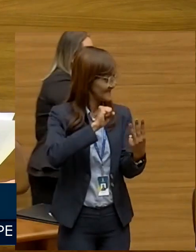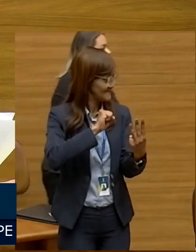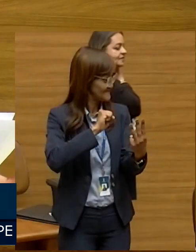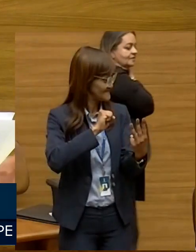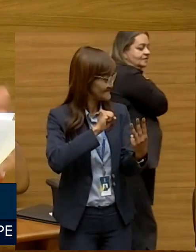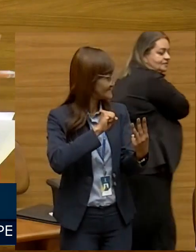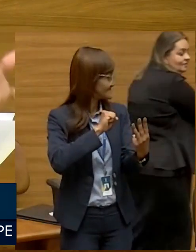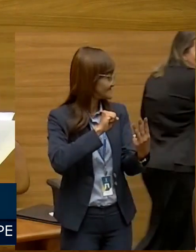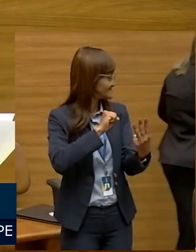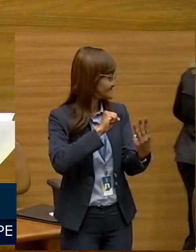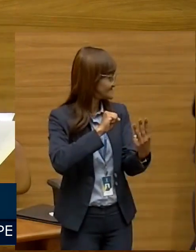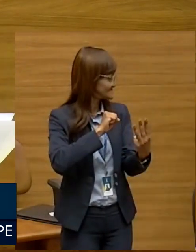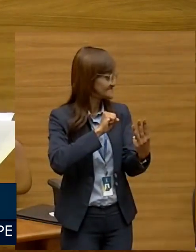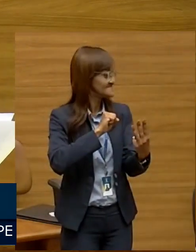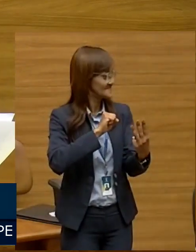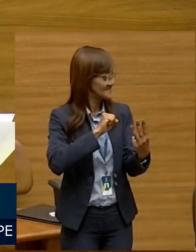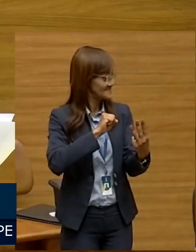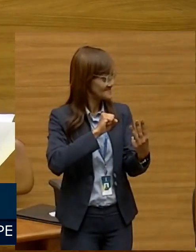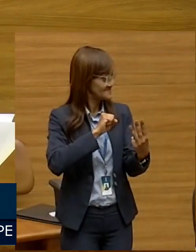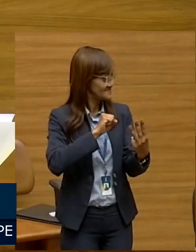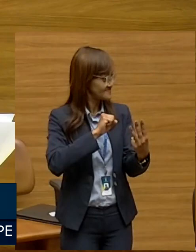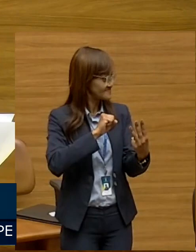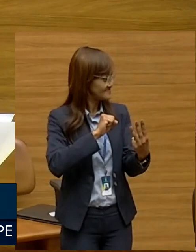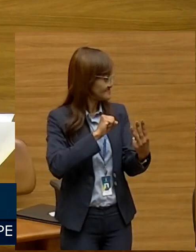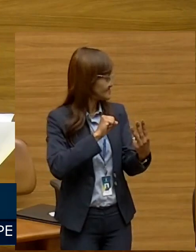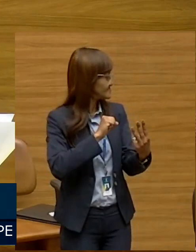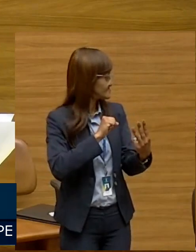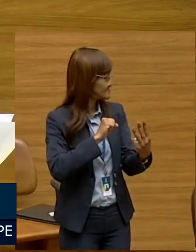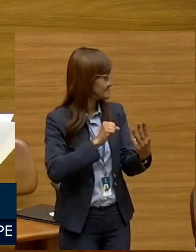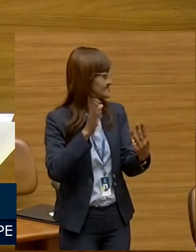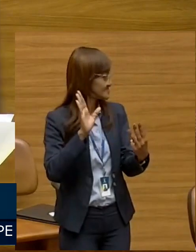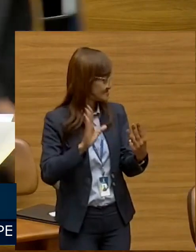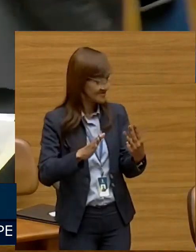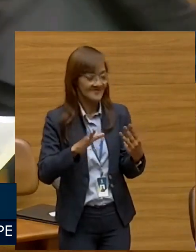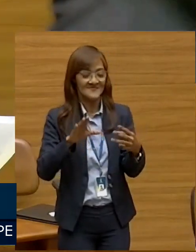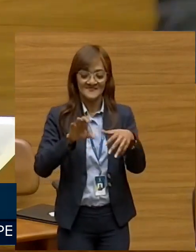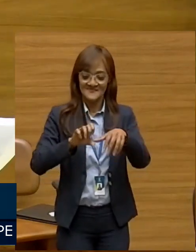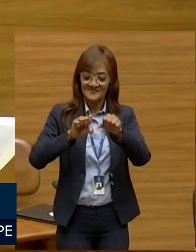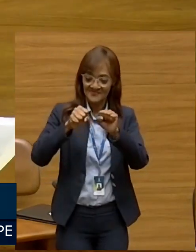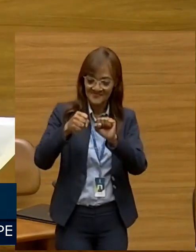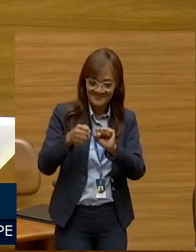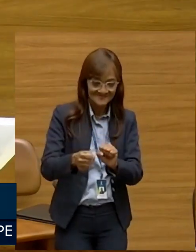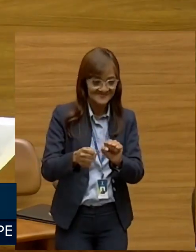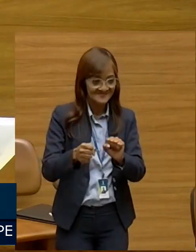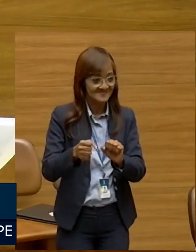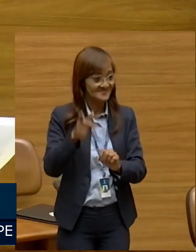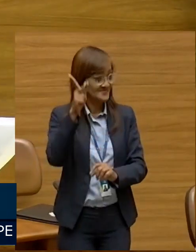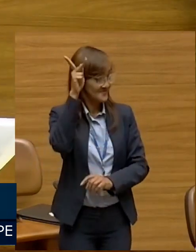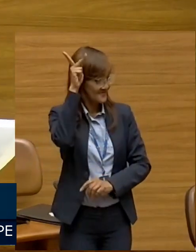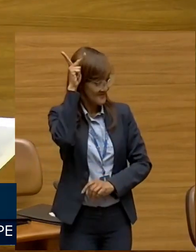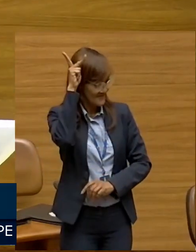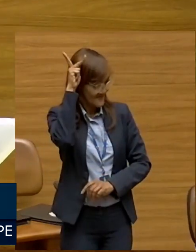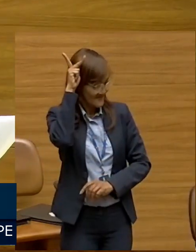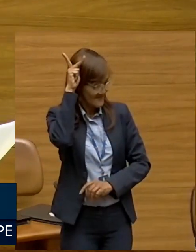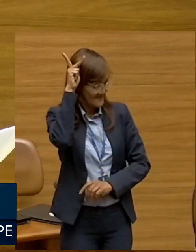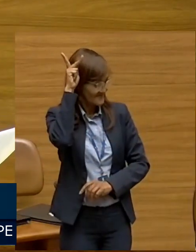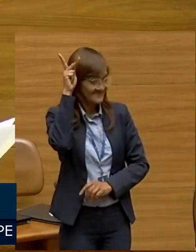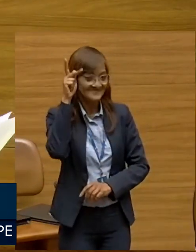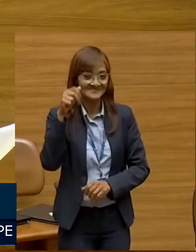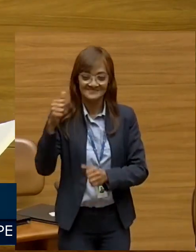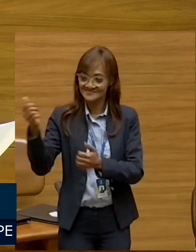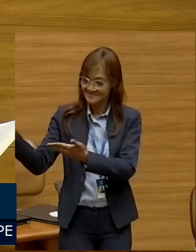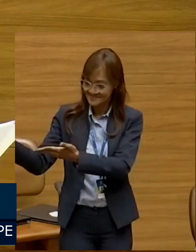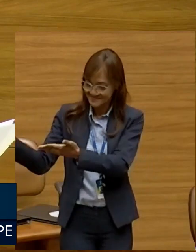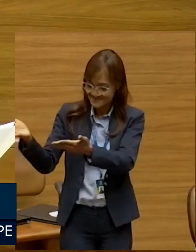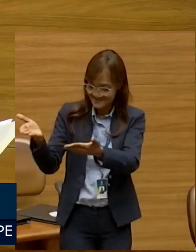né, Letras e Libras, né, pela Universidade Federal de Sergipe, Rubivânia Andrade de Carvalho, para fazer a